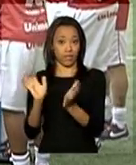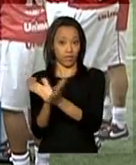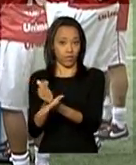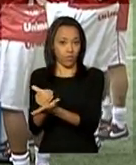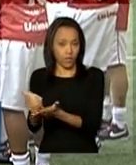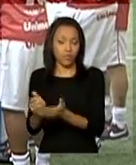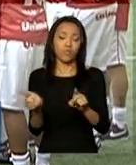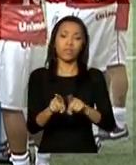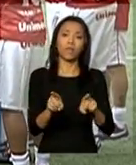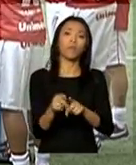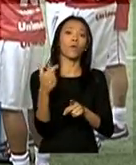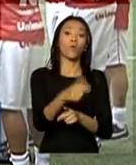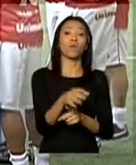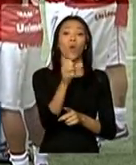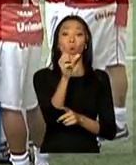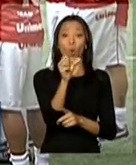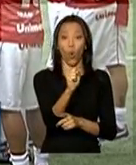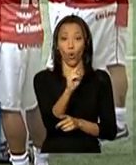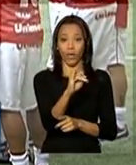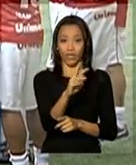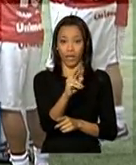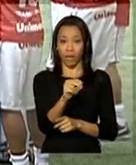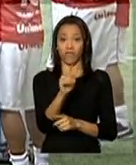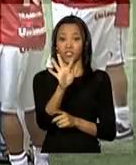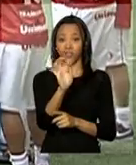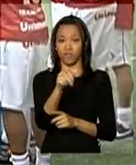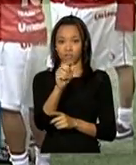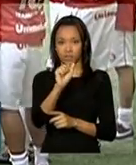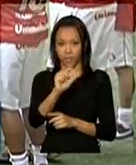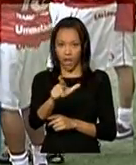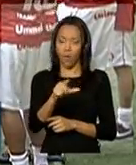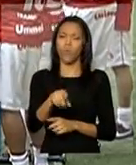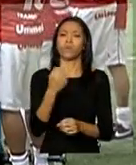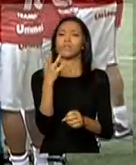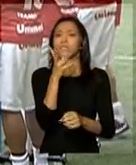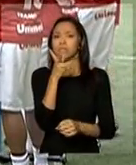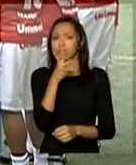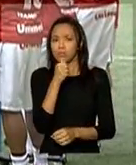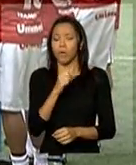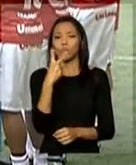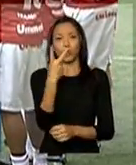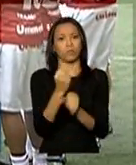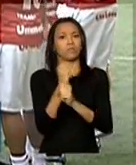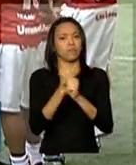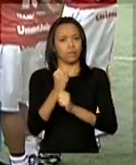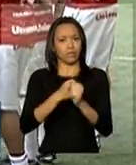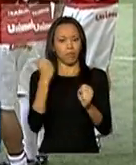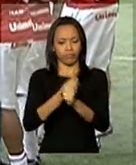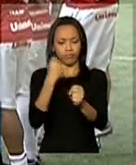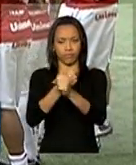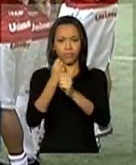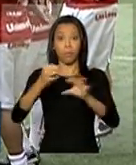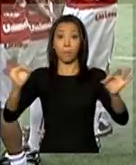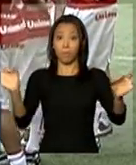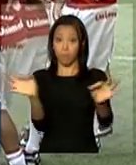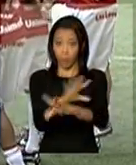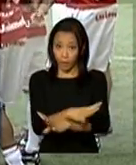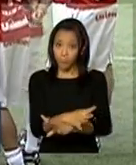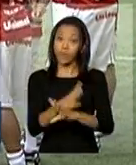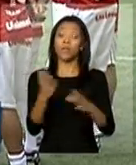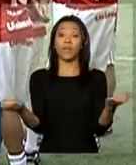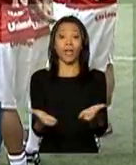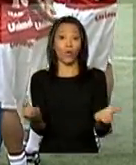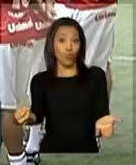e um jogo das oitavas de final. A reforma do Beira-Rio demorou 2 anos para ser concluída. E agora o